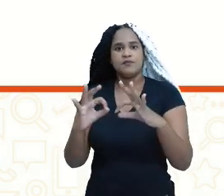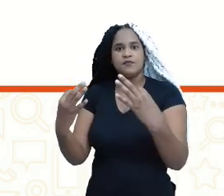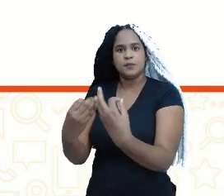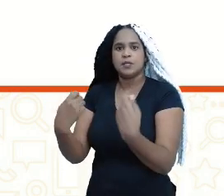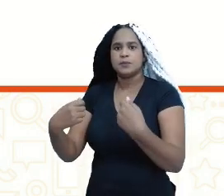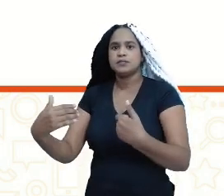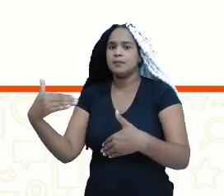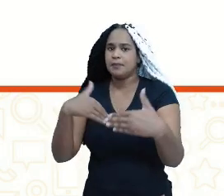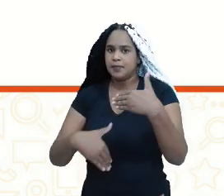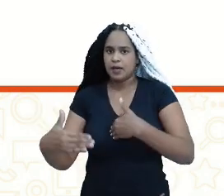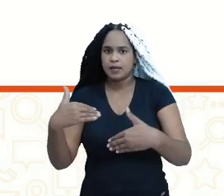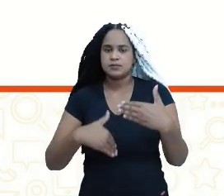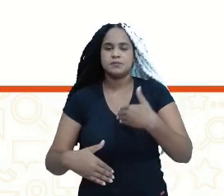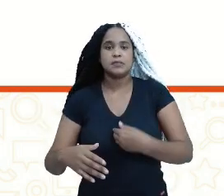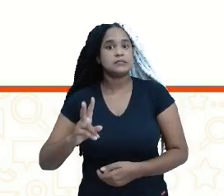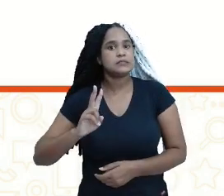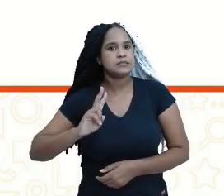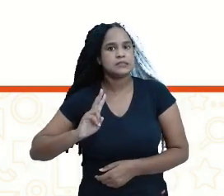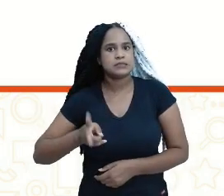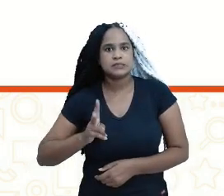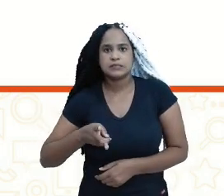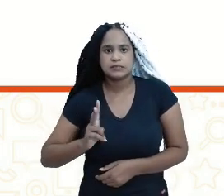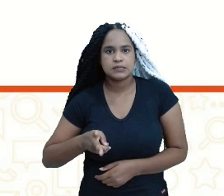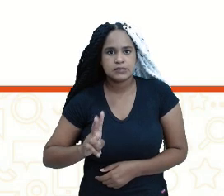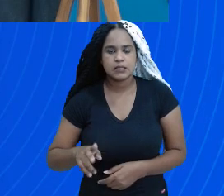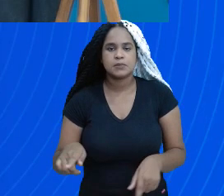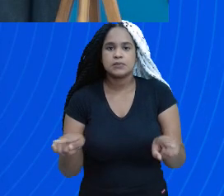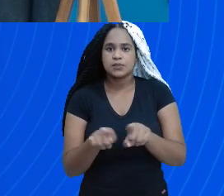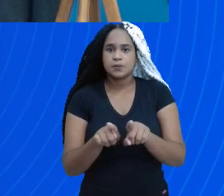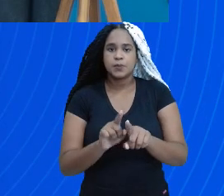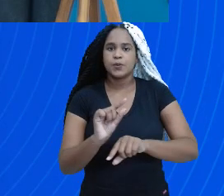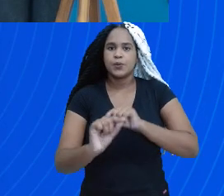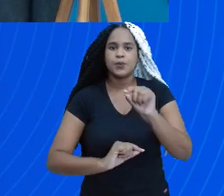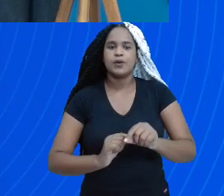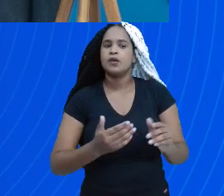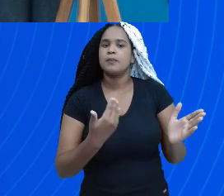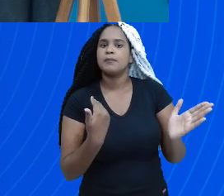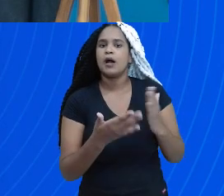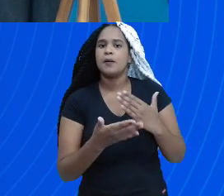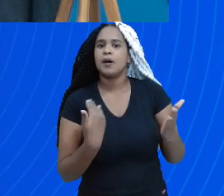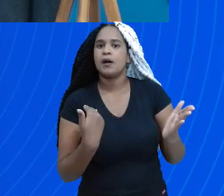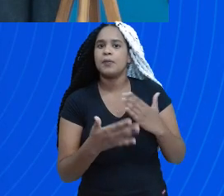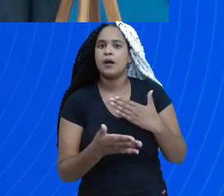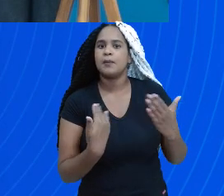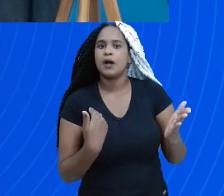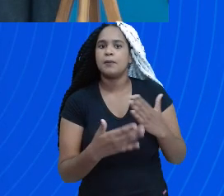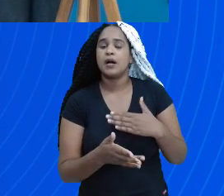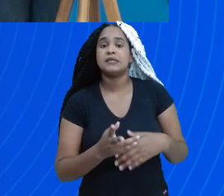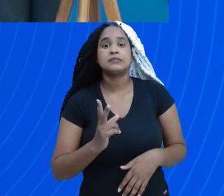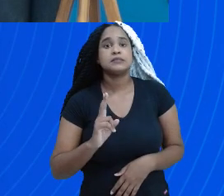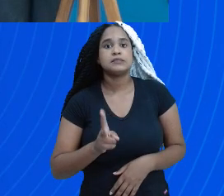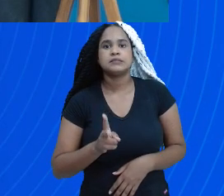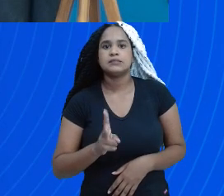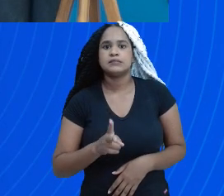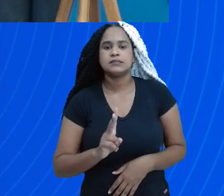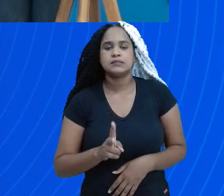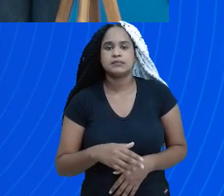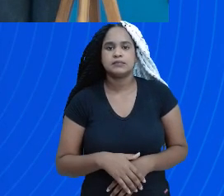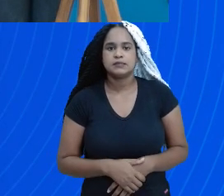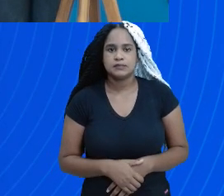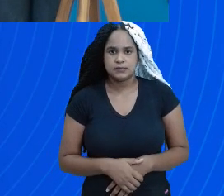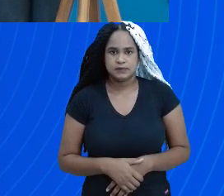a família esteja presente e que ela estabeleça um diálogo frequente, um diálogo regular.